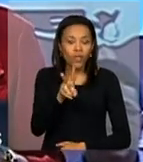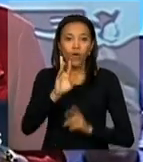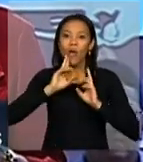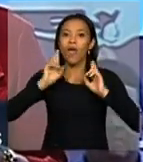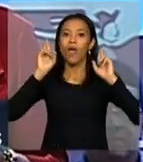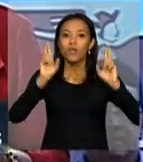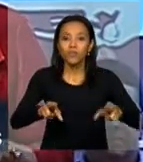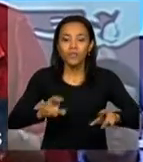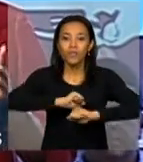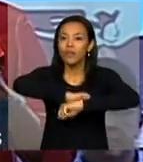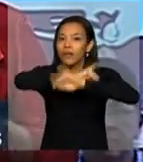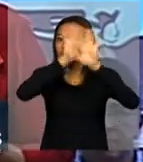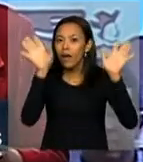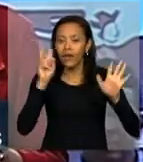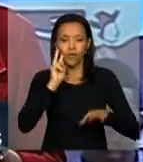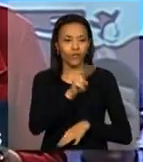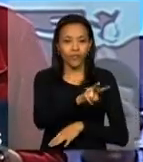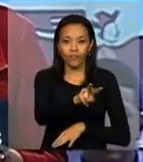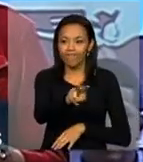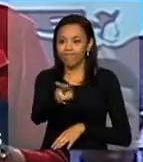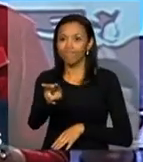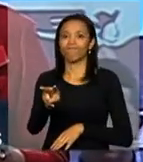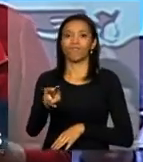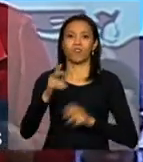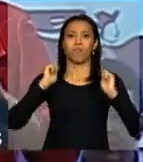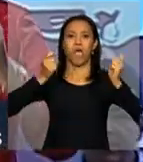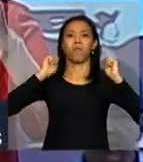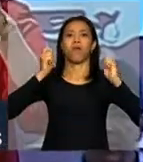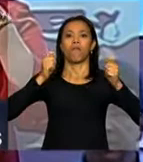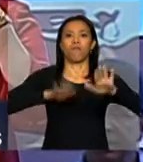das ruas. Tanto